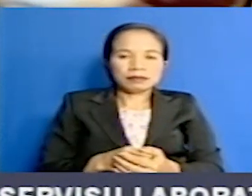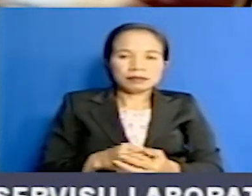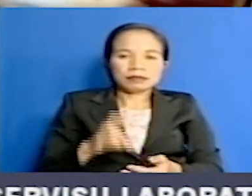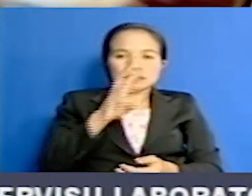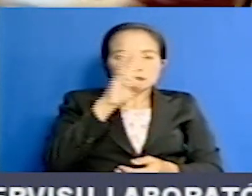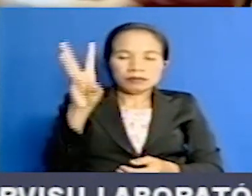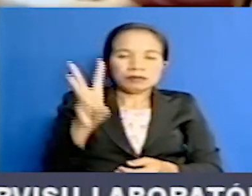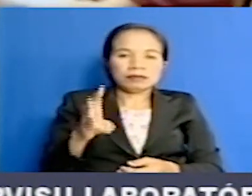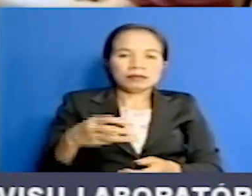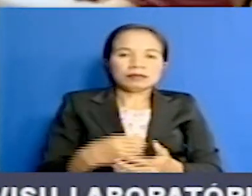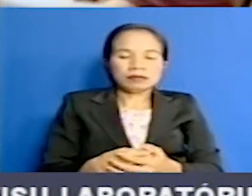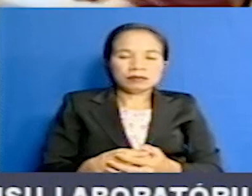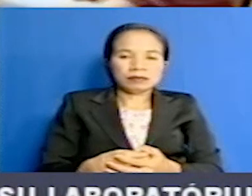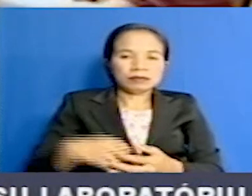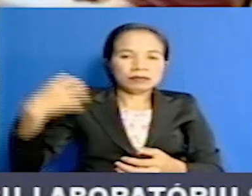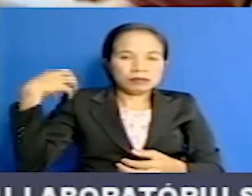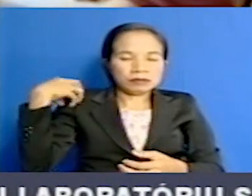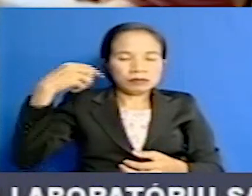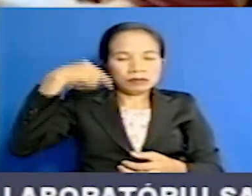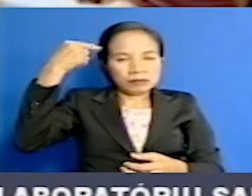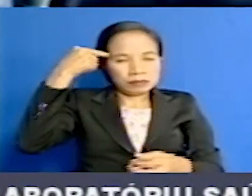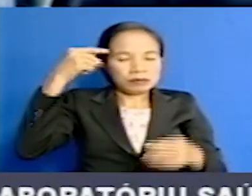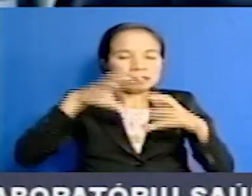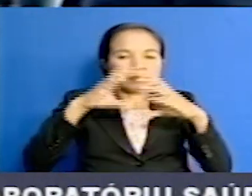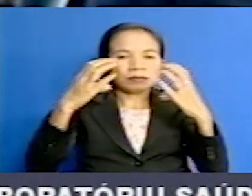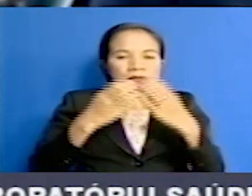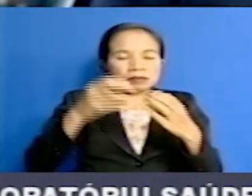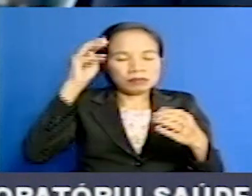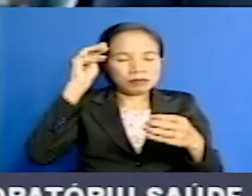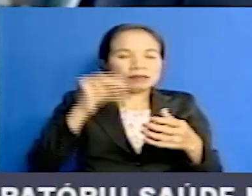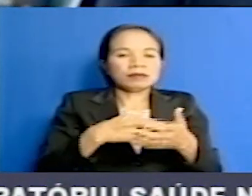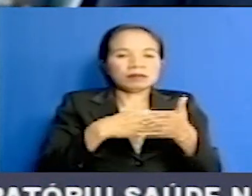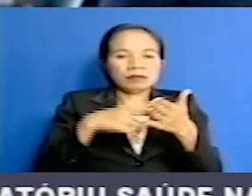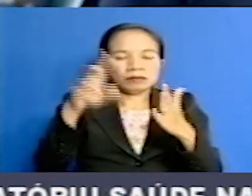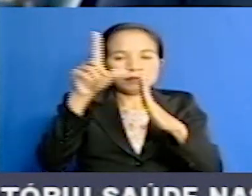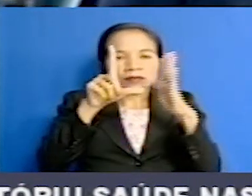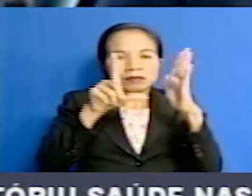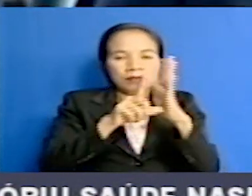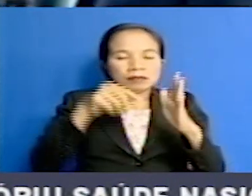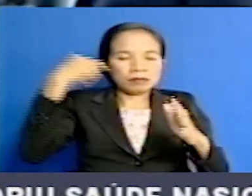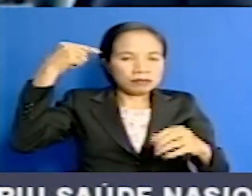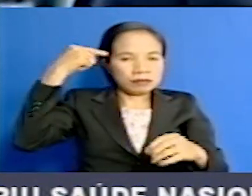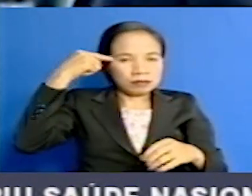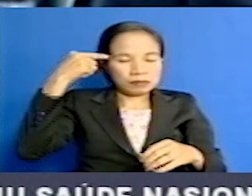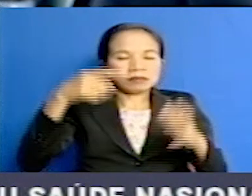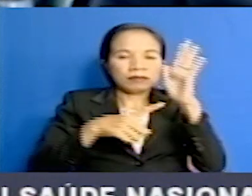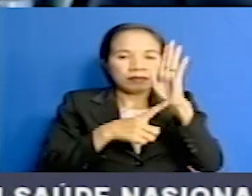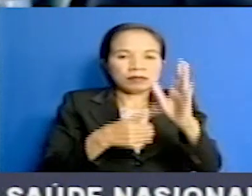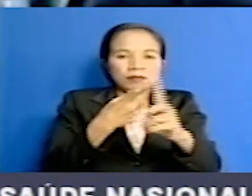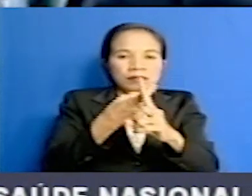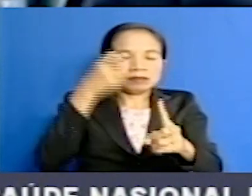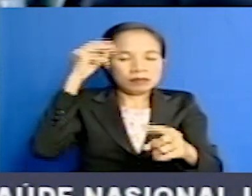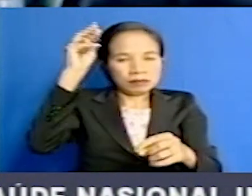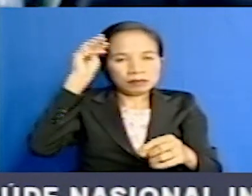Quarta-feira, no Palácio do Governo Dili, Conselho Ministro, aprova projeto decreto governo. Nebe apresenta